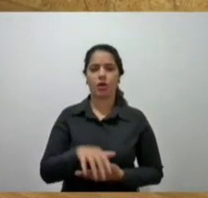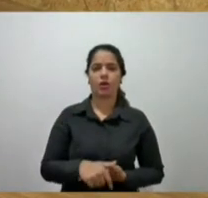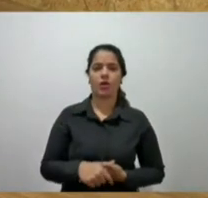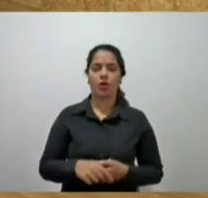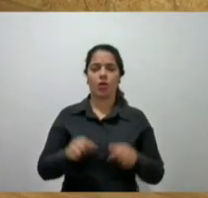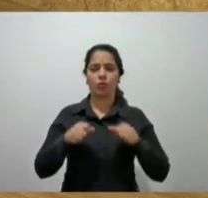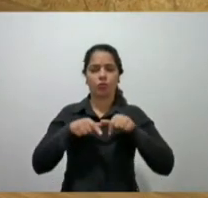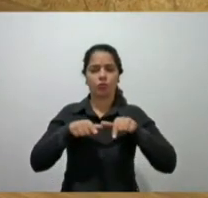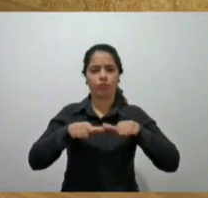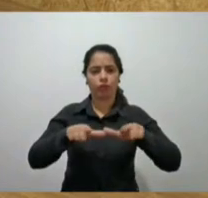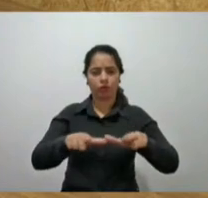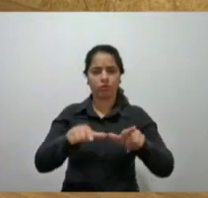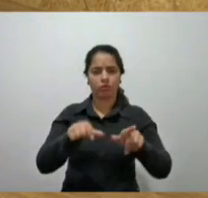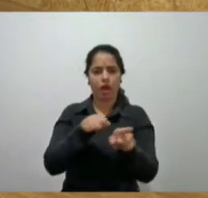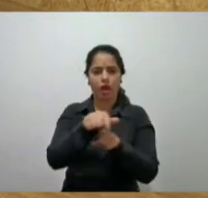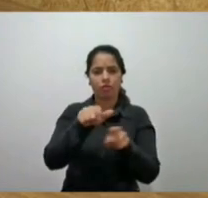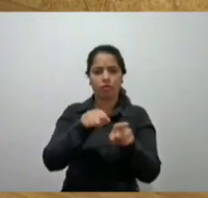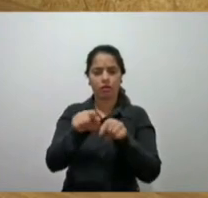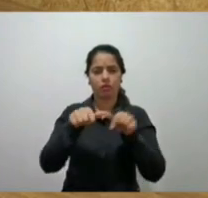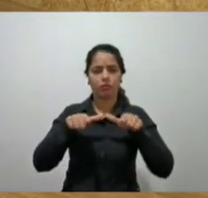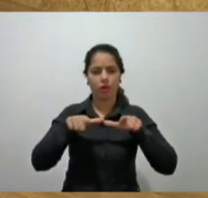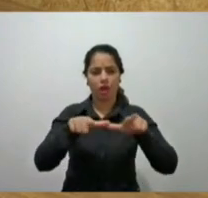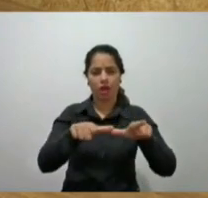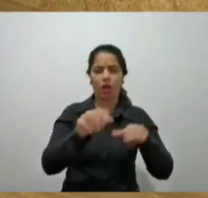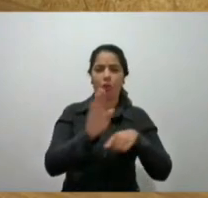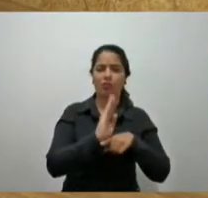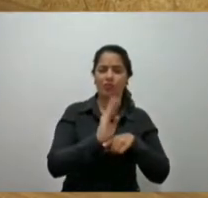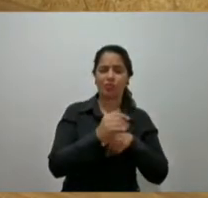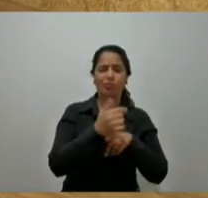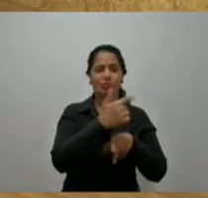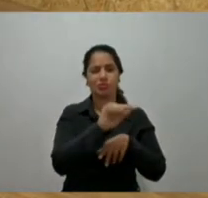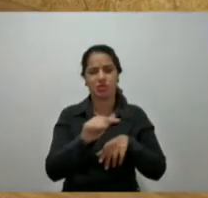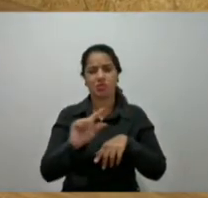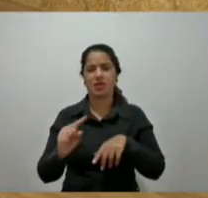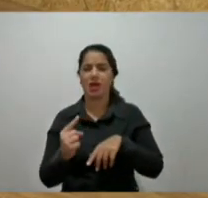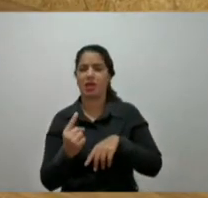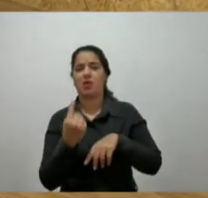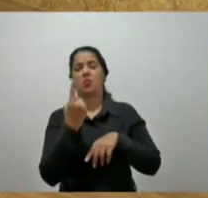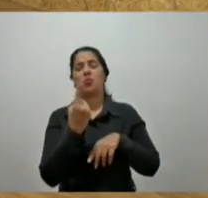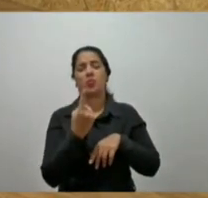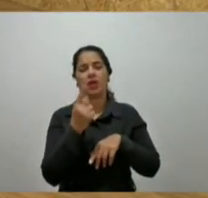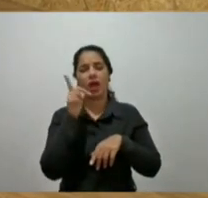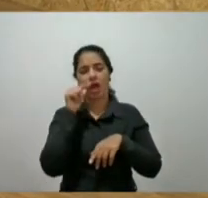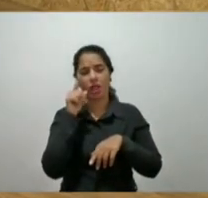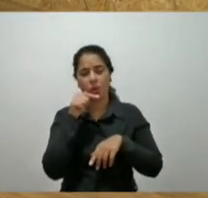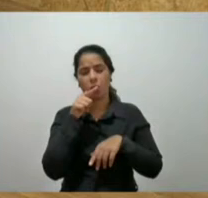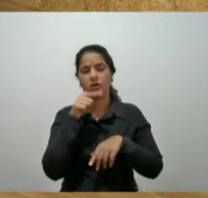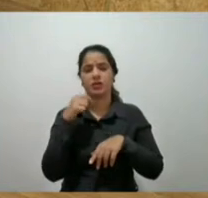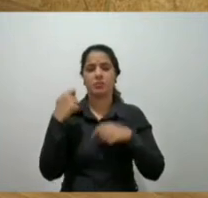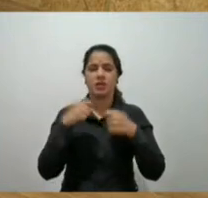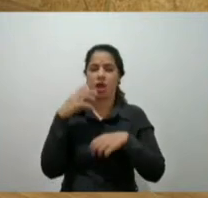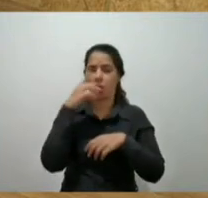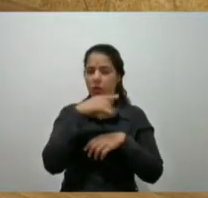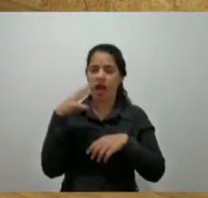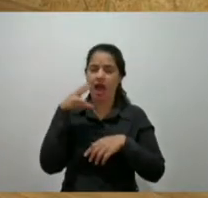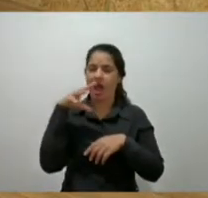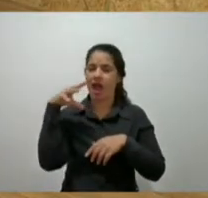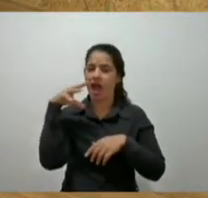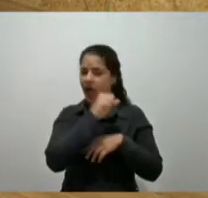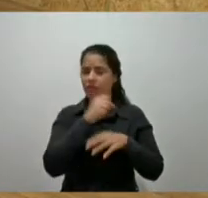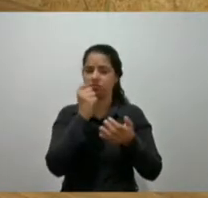você ia lá, não tinha o filme que você queria, mas só tinha ela. Aí você tinha que correr no domingo para devolver o filme, senão tinha multa, também só tinha ela. Você